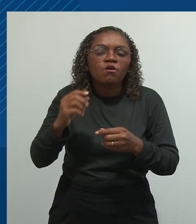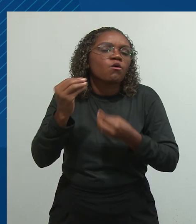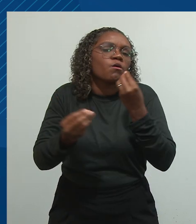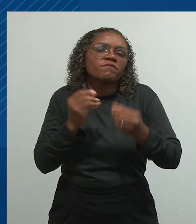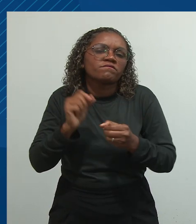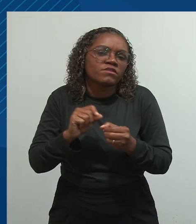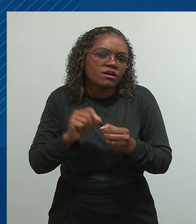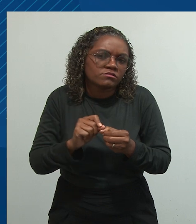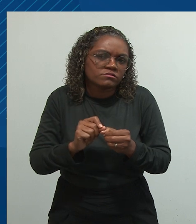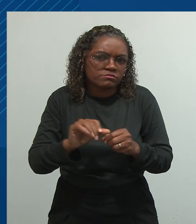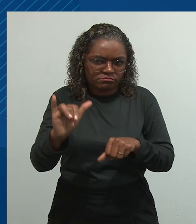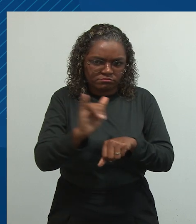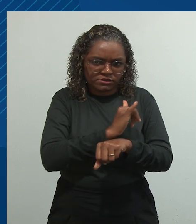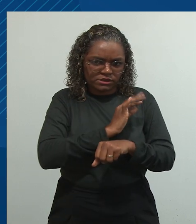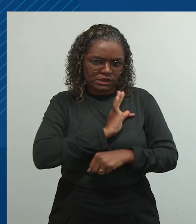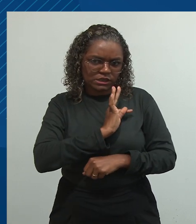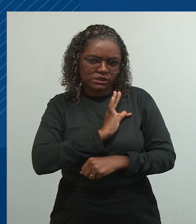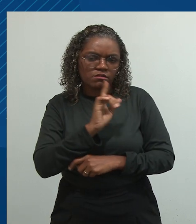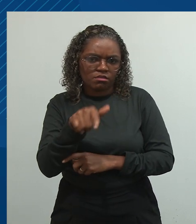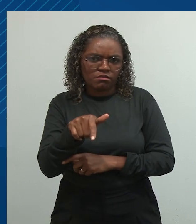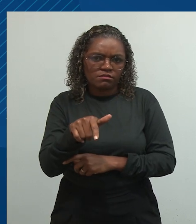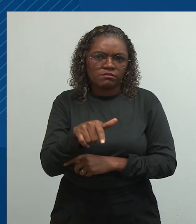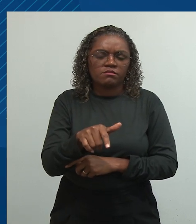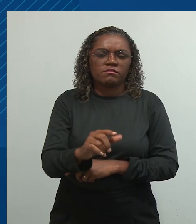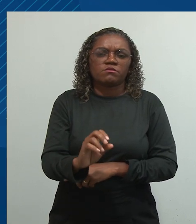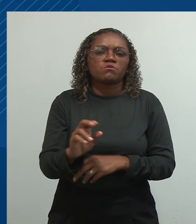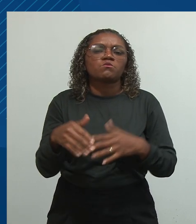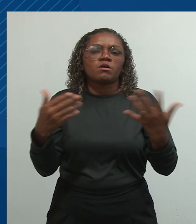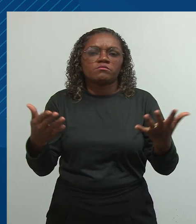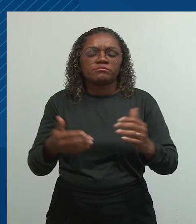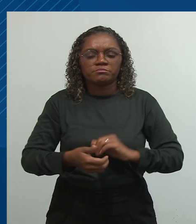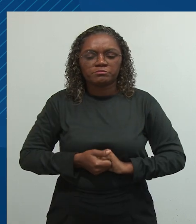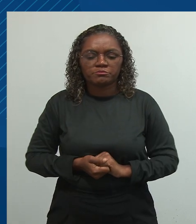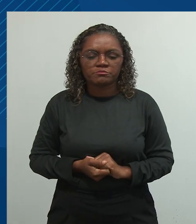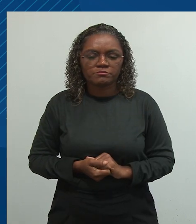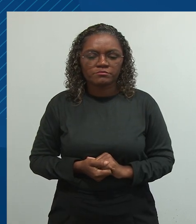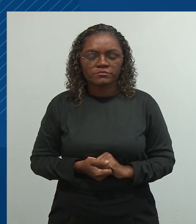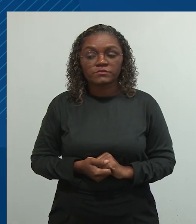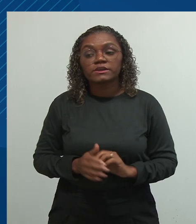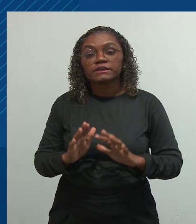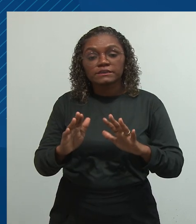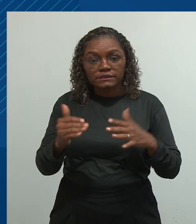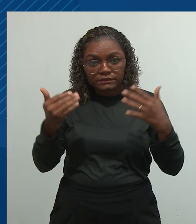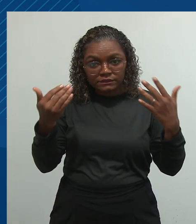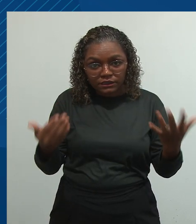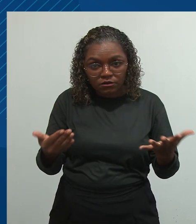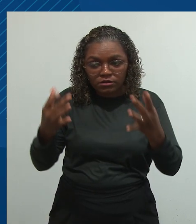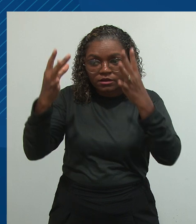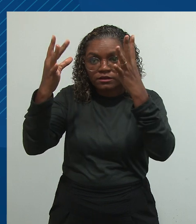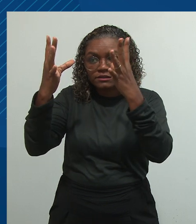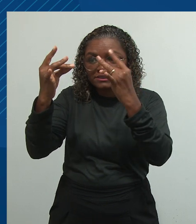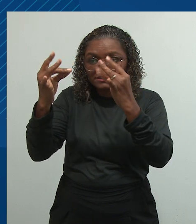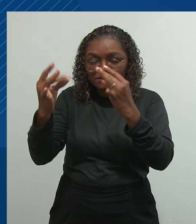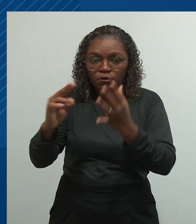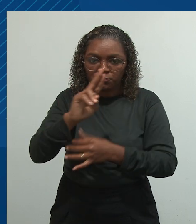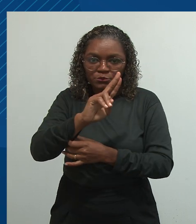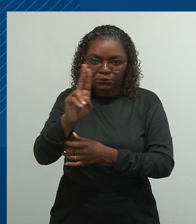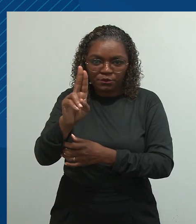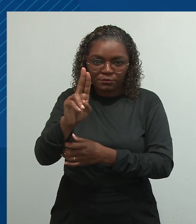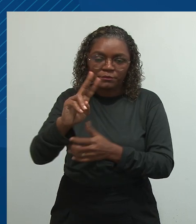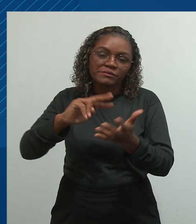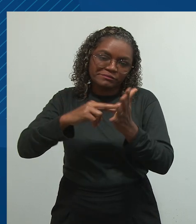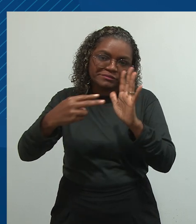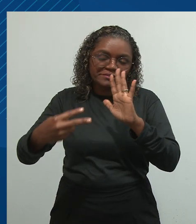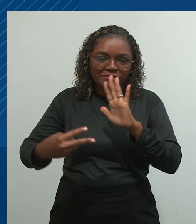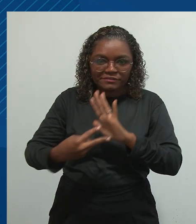né? É técnica? O que é que eu preciso considerar nessa descrição? A descrição, né, o próprio nome diz, assim, você descrever